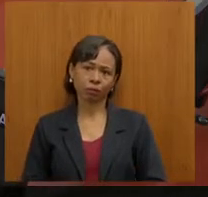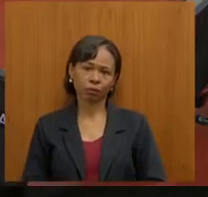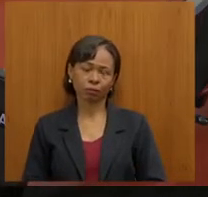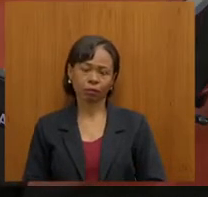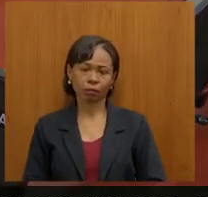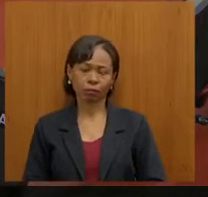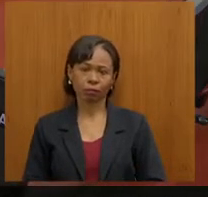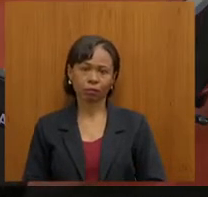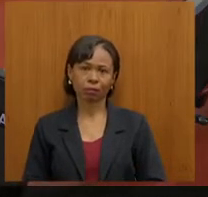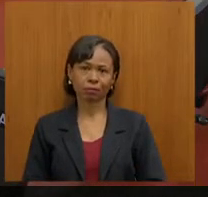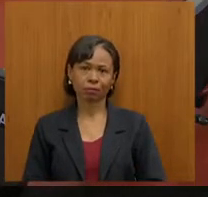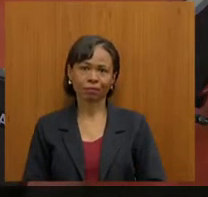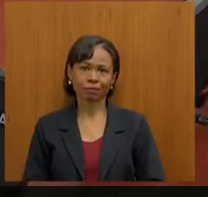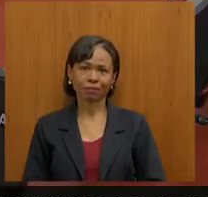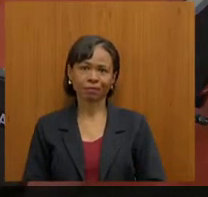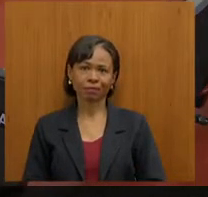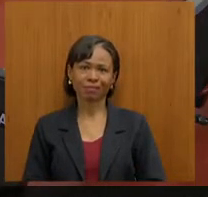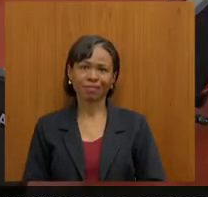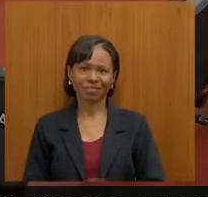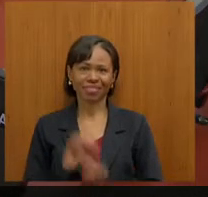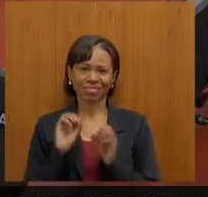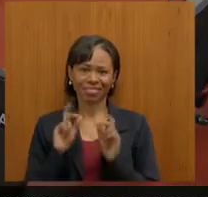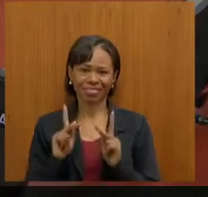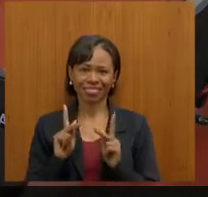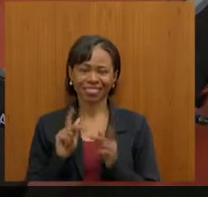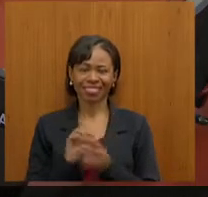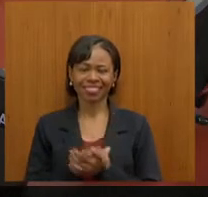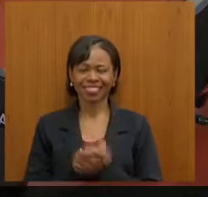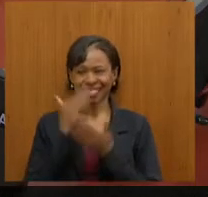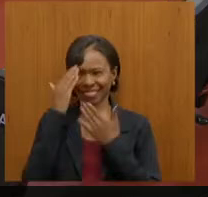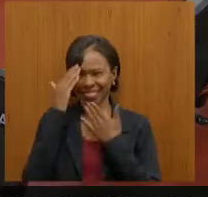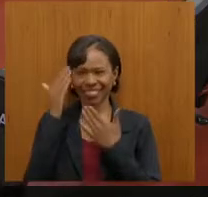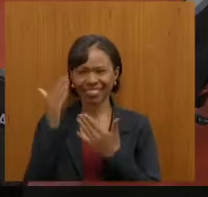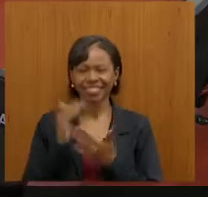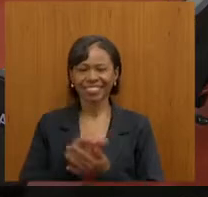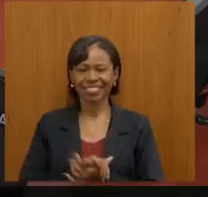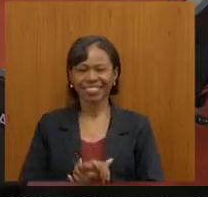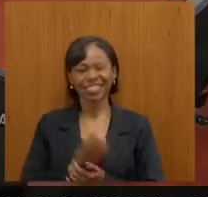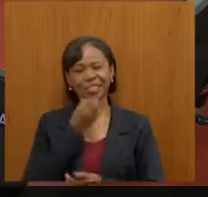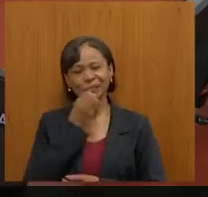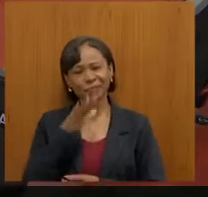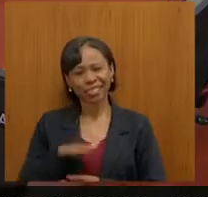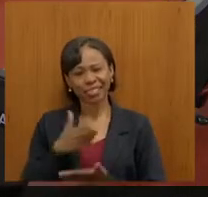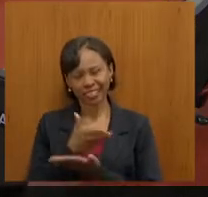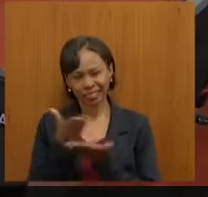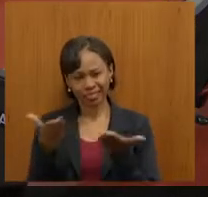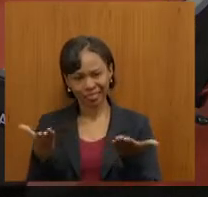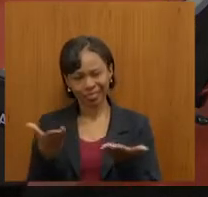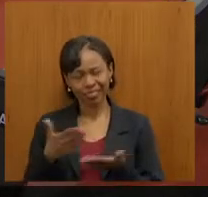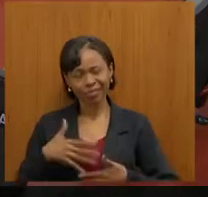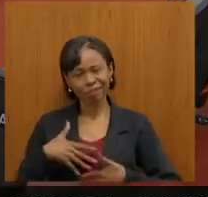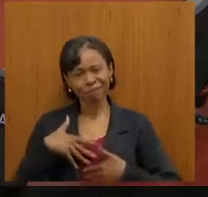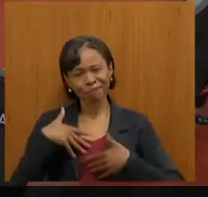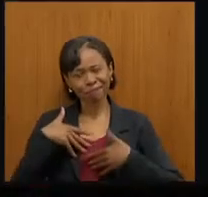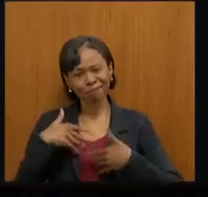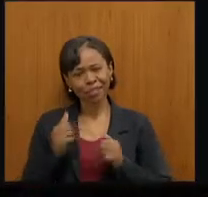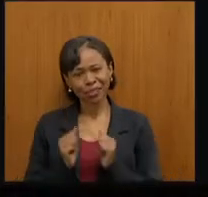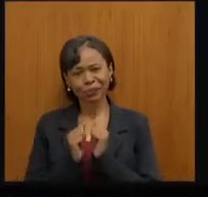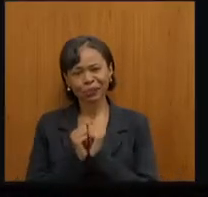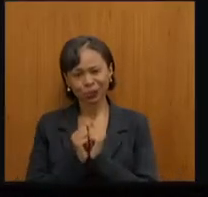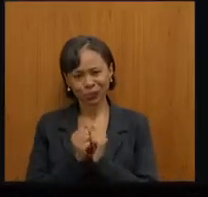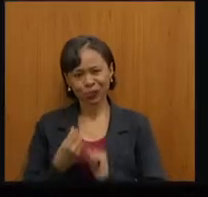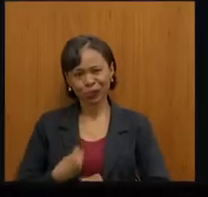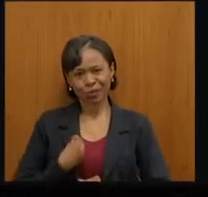E aí tá ligada Madruga linda boa tarde a todos É uma honra tá aqui